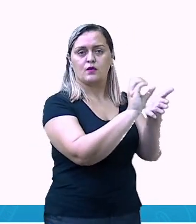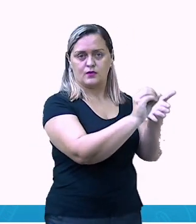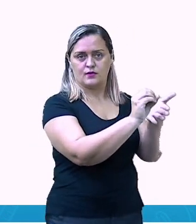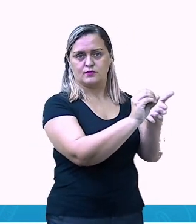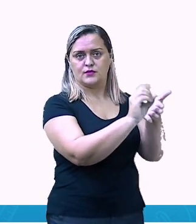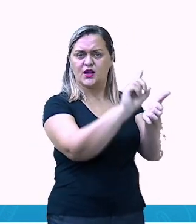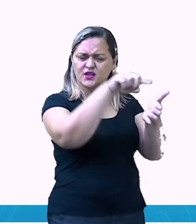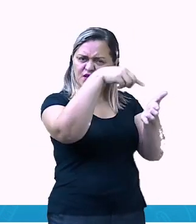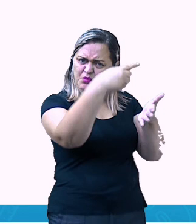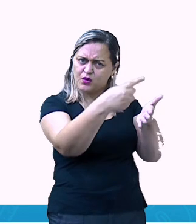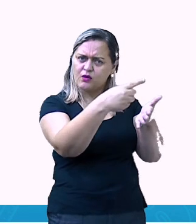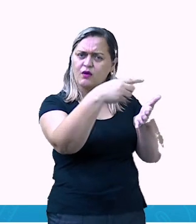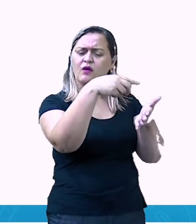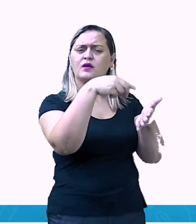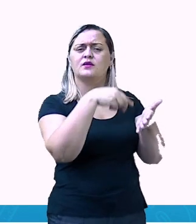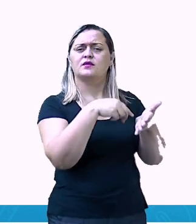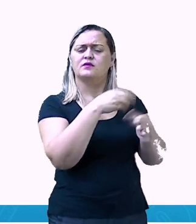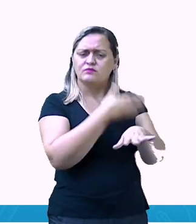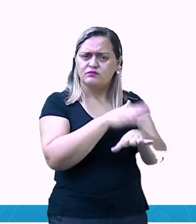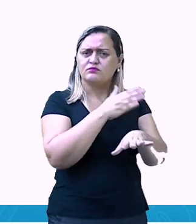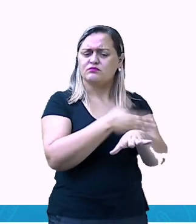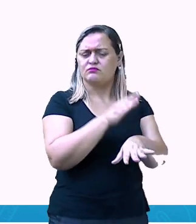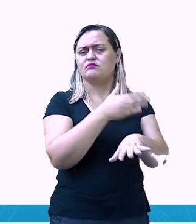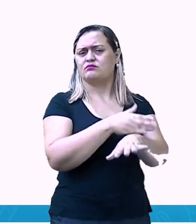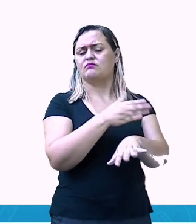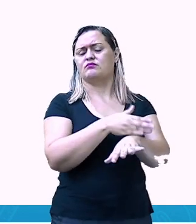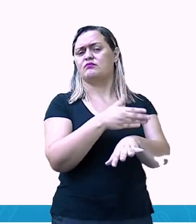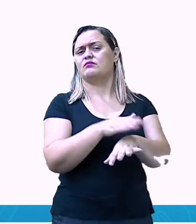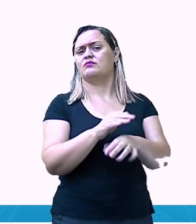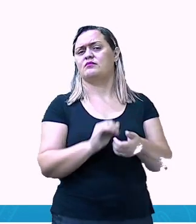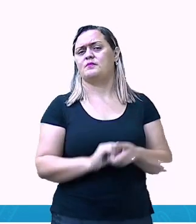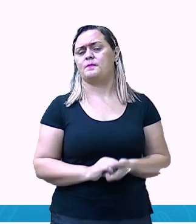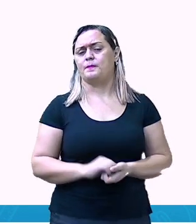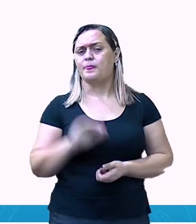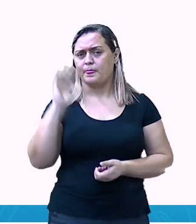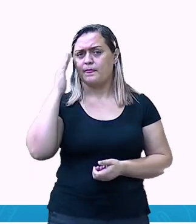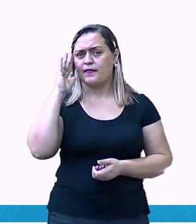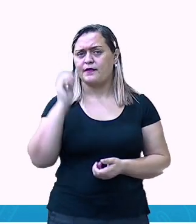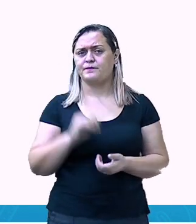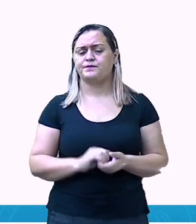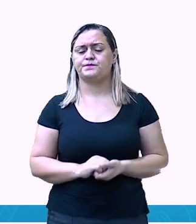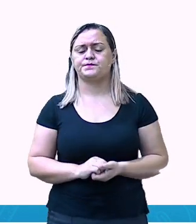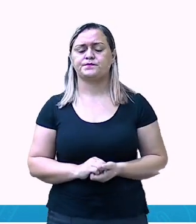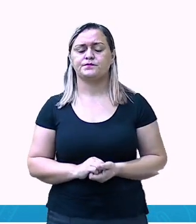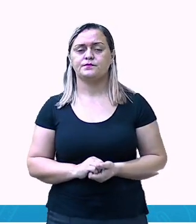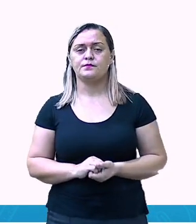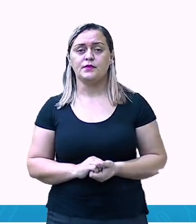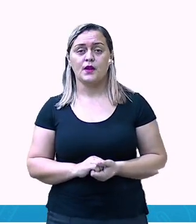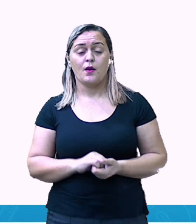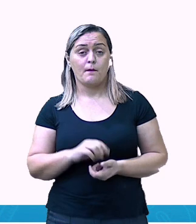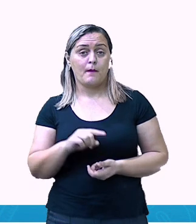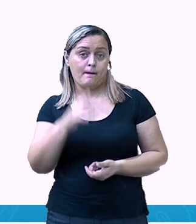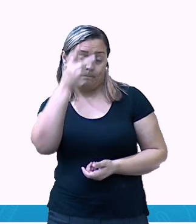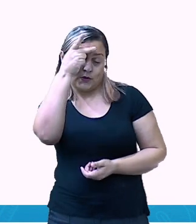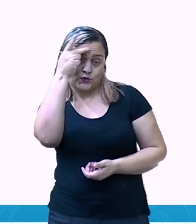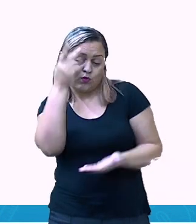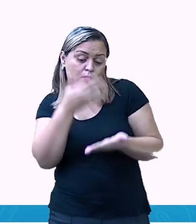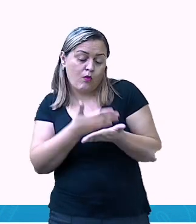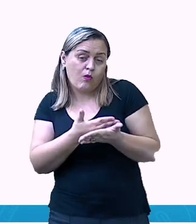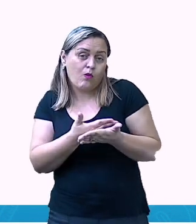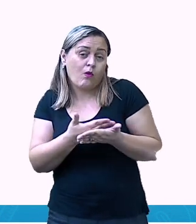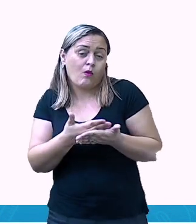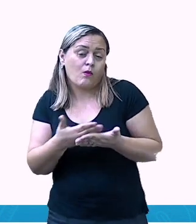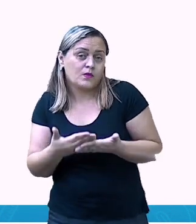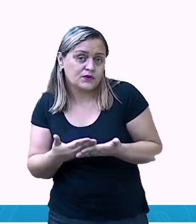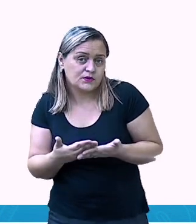A. Isso, somente o A. Então, você vai lá no seu caderno escrever o A. Então, para quem está começando, é só escrever